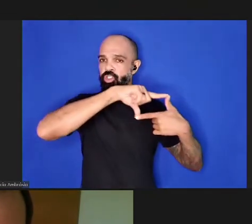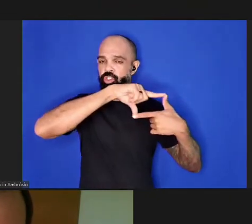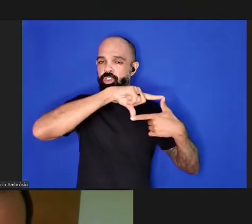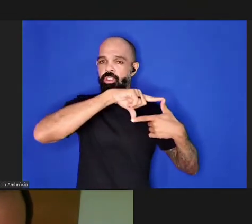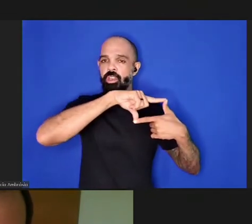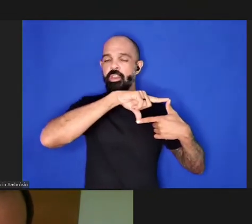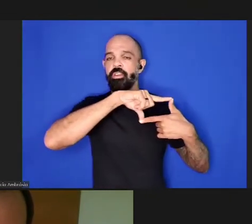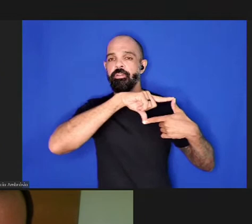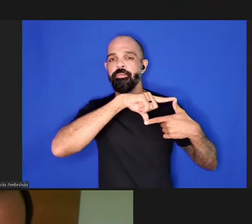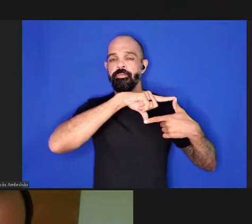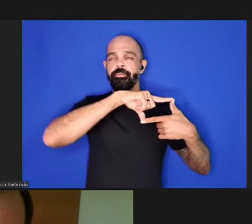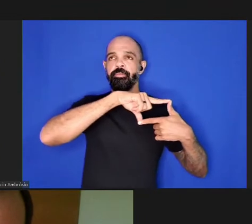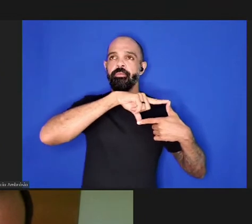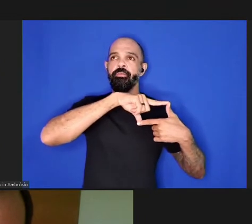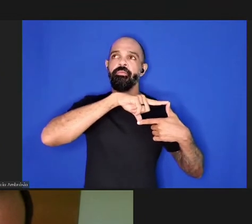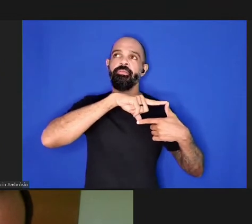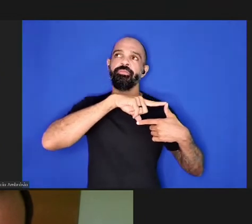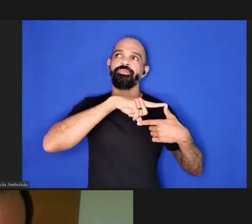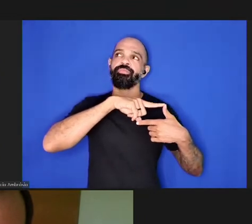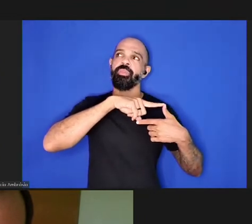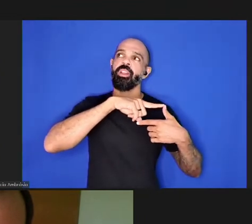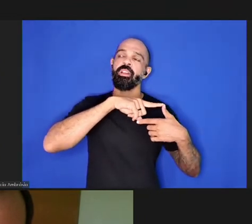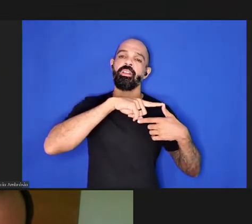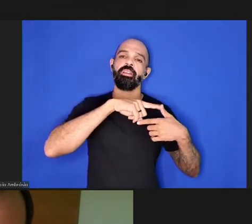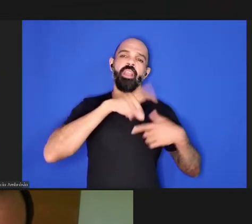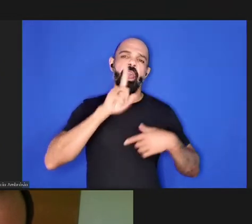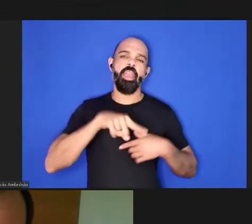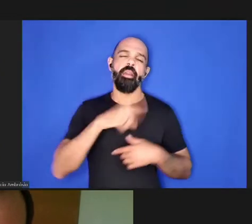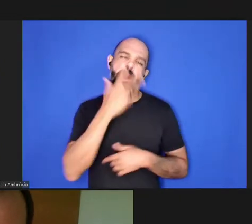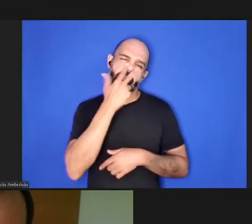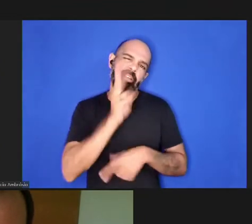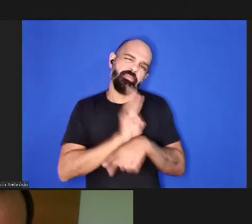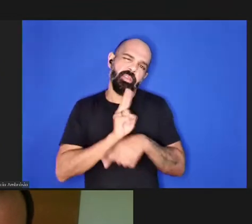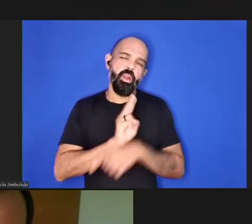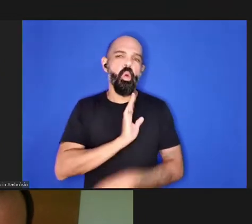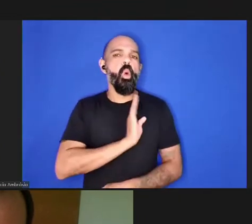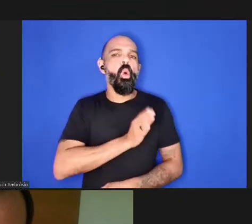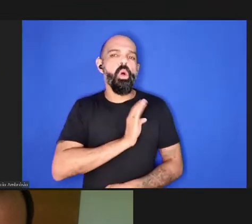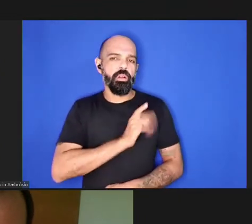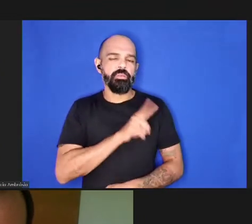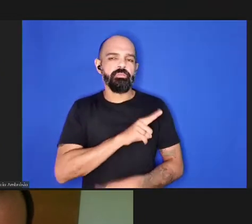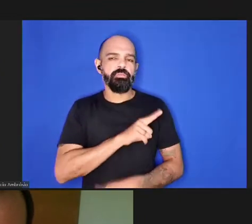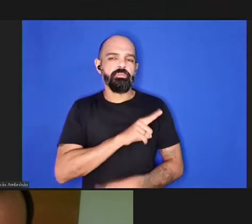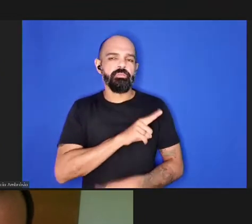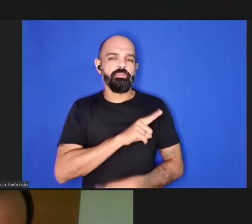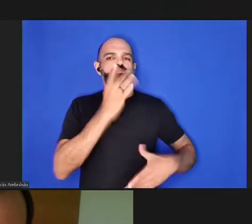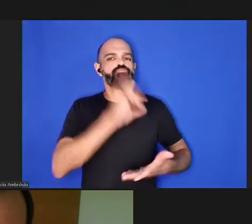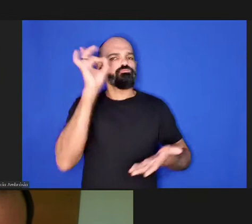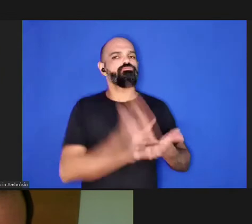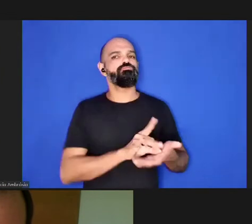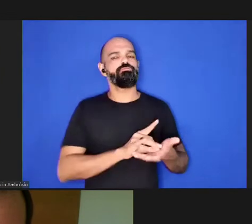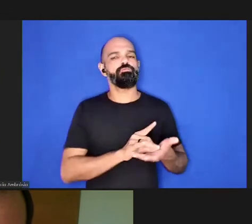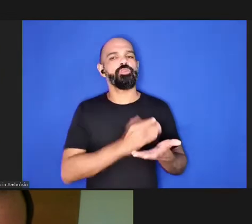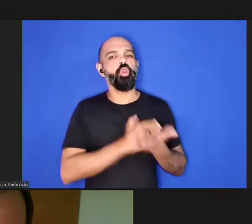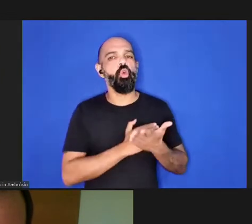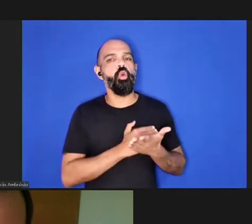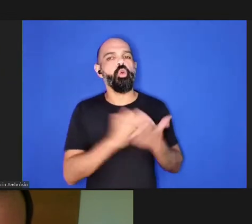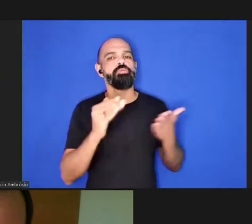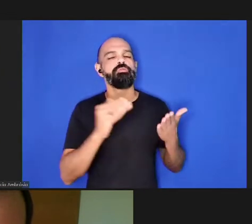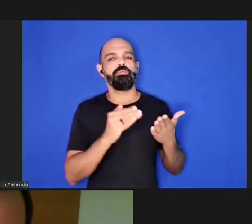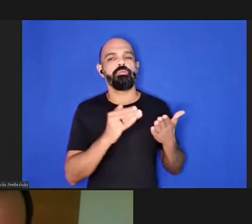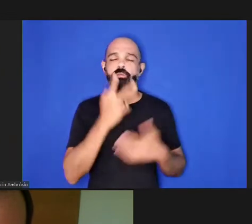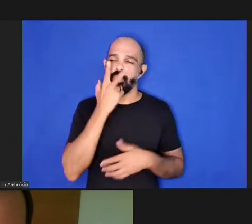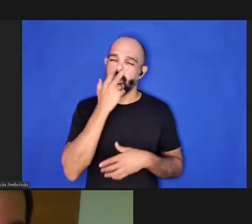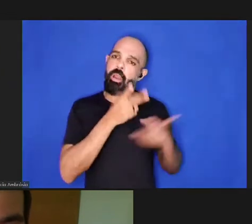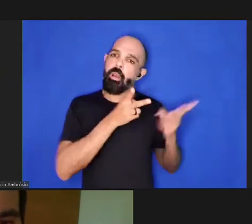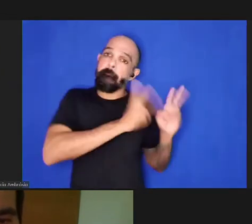É praticamente o coração do museu, de onde o museu se originou. Nós buscamos manter isso